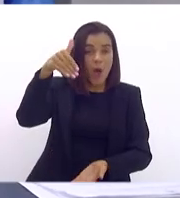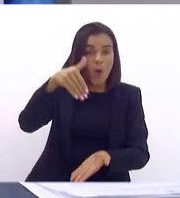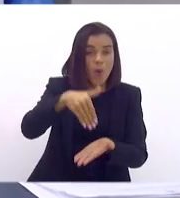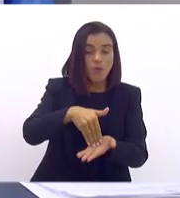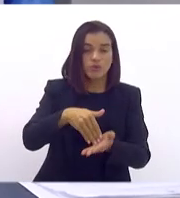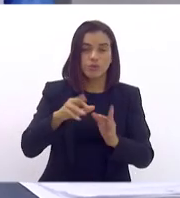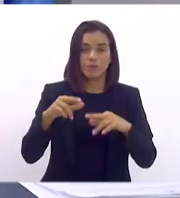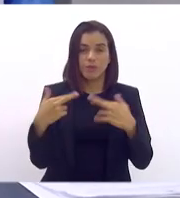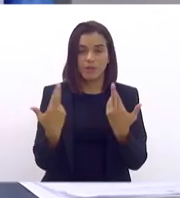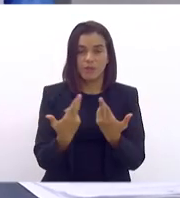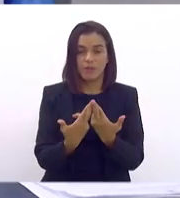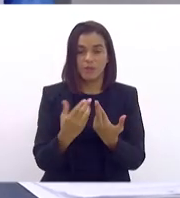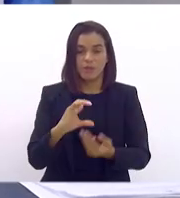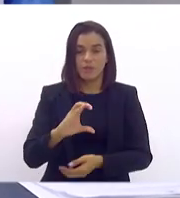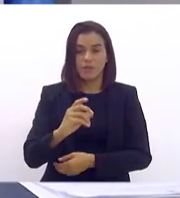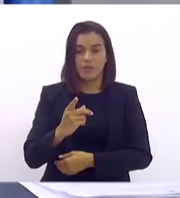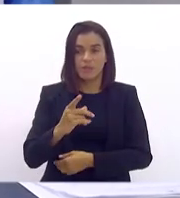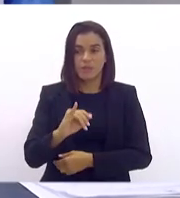desta CPI.